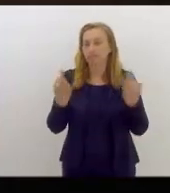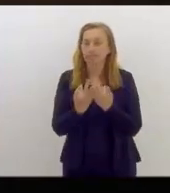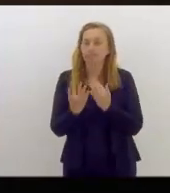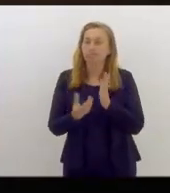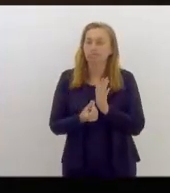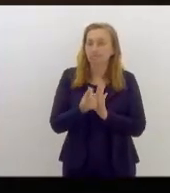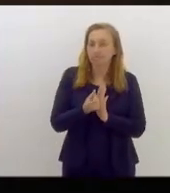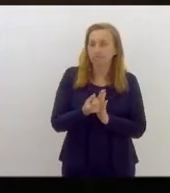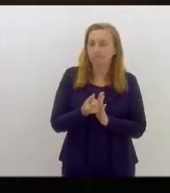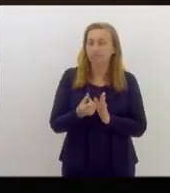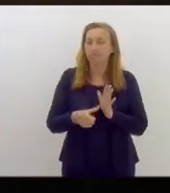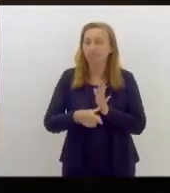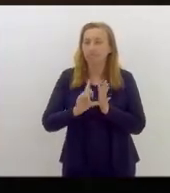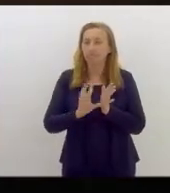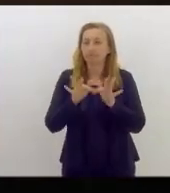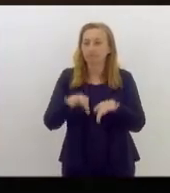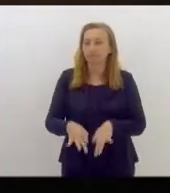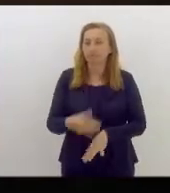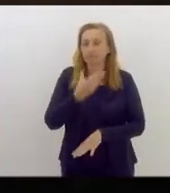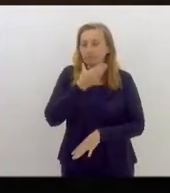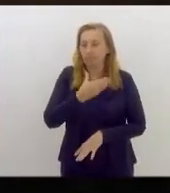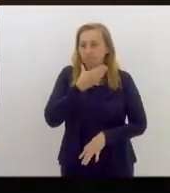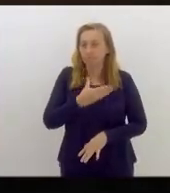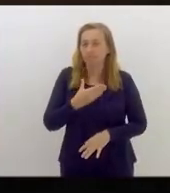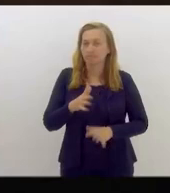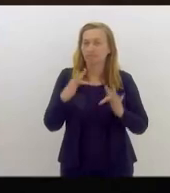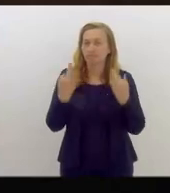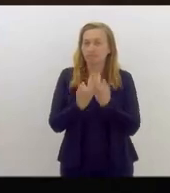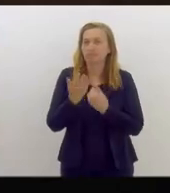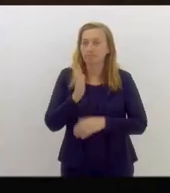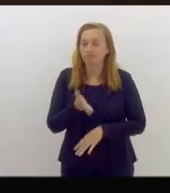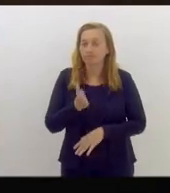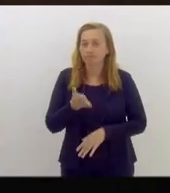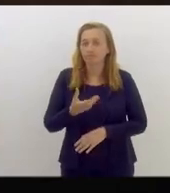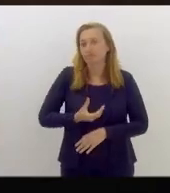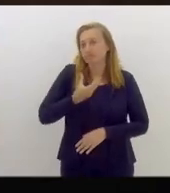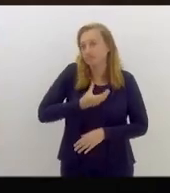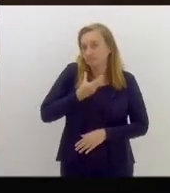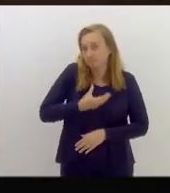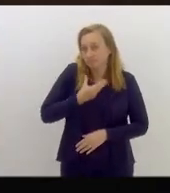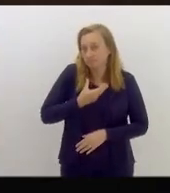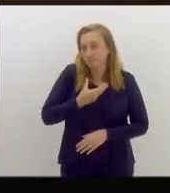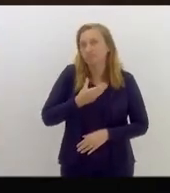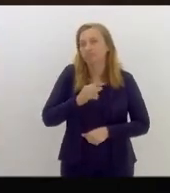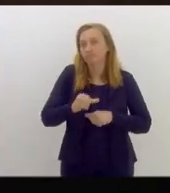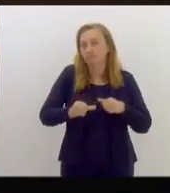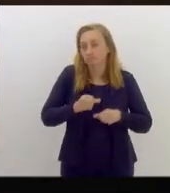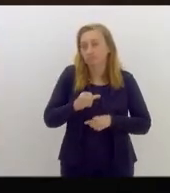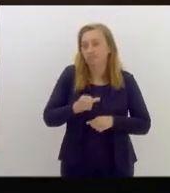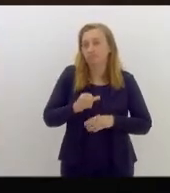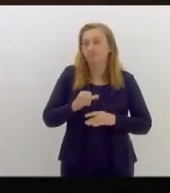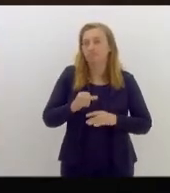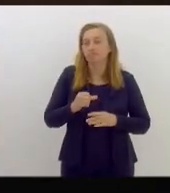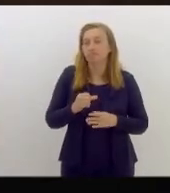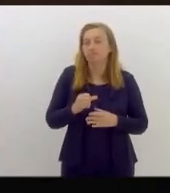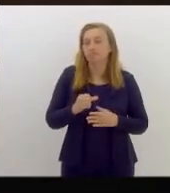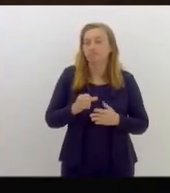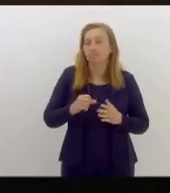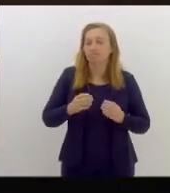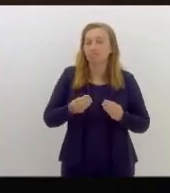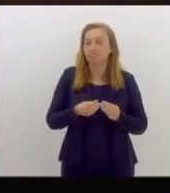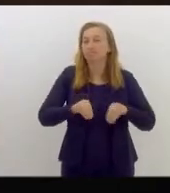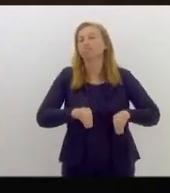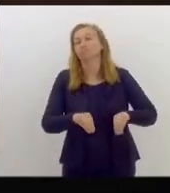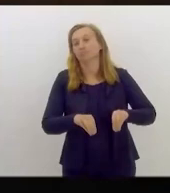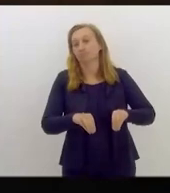ainda antes do fim de dezembro. Essas famílias já tiveram o Natal, a virada do Ano Novo, completamente